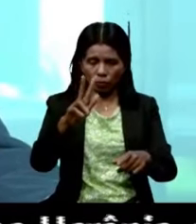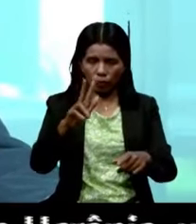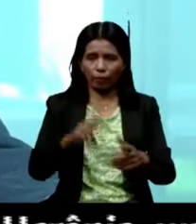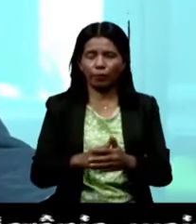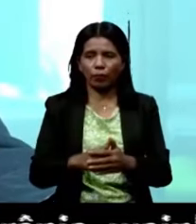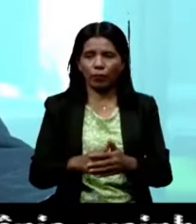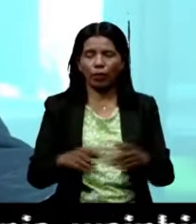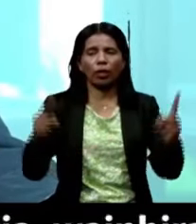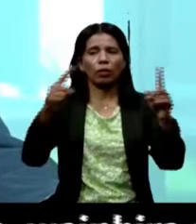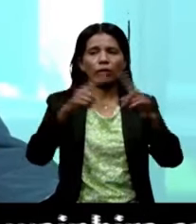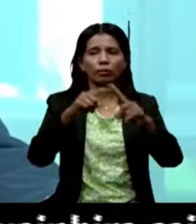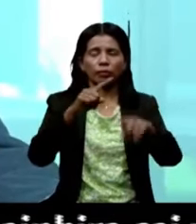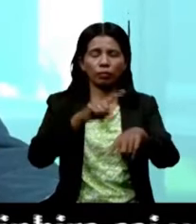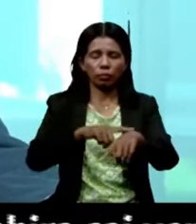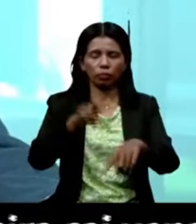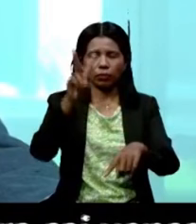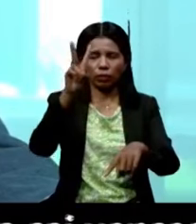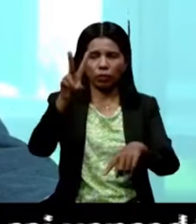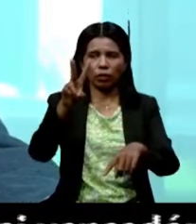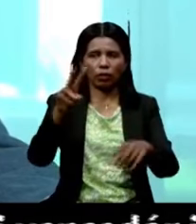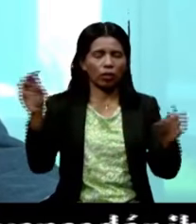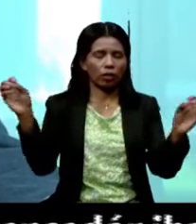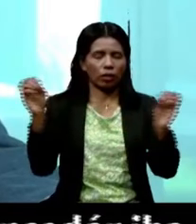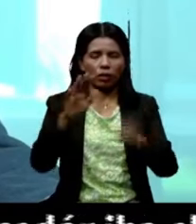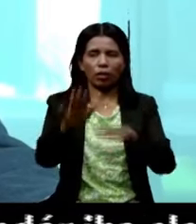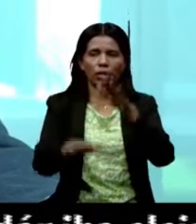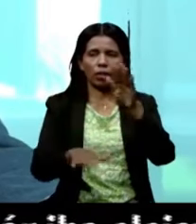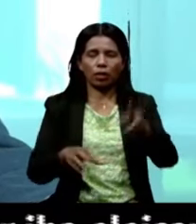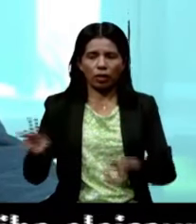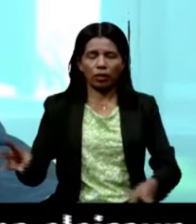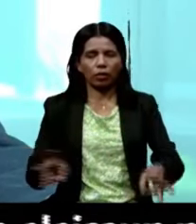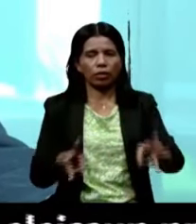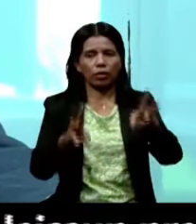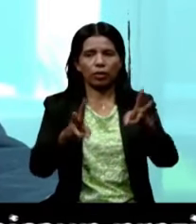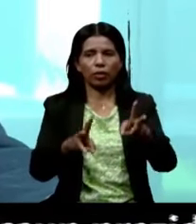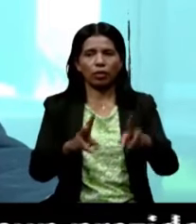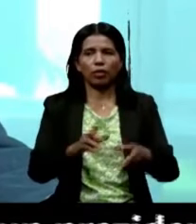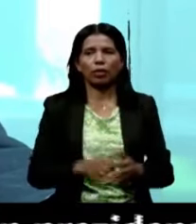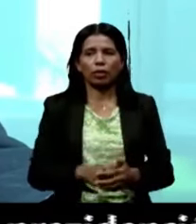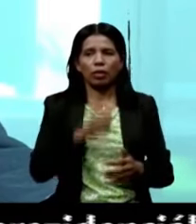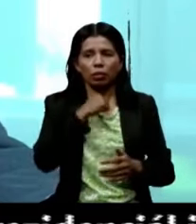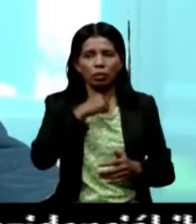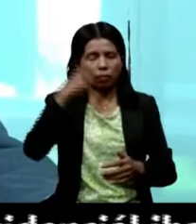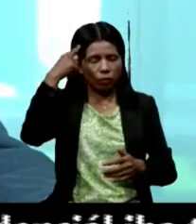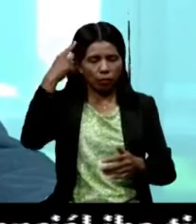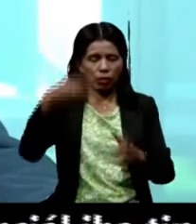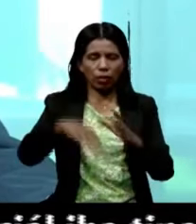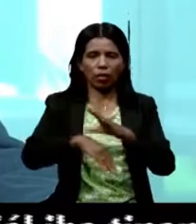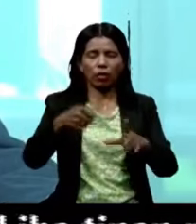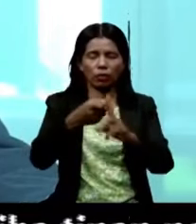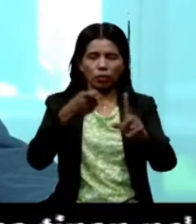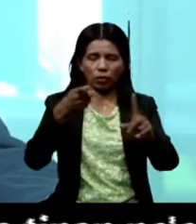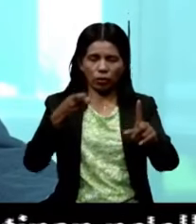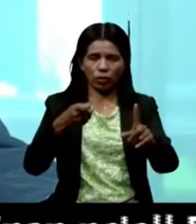E to tukuru alo krai klai ha ona mobilizasau ni estrada lara. Significa amo papa sau sine, sau